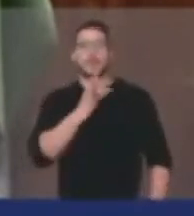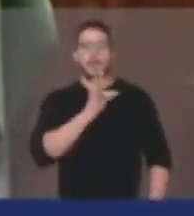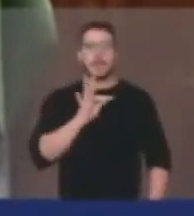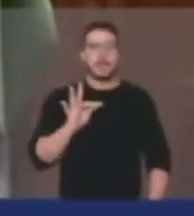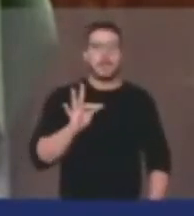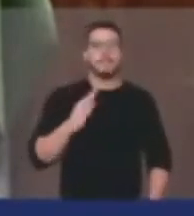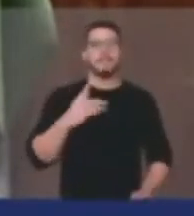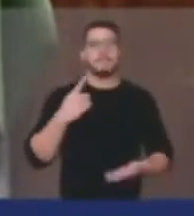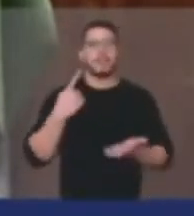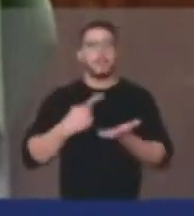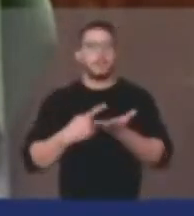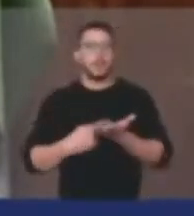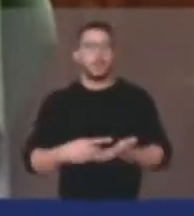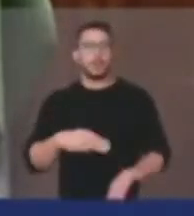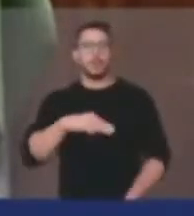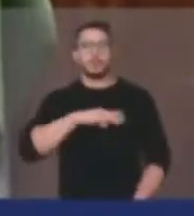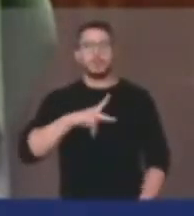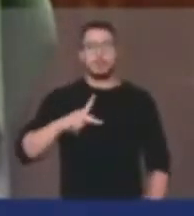provas,